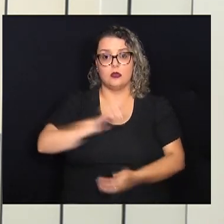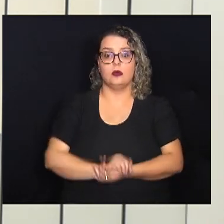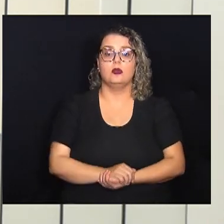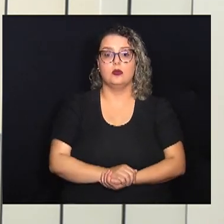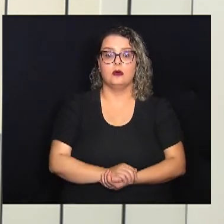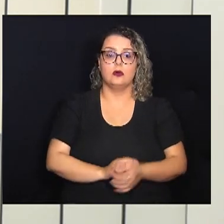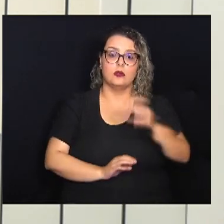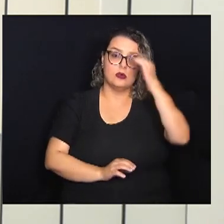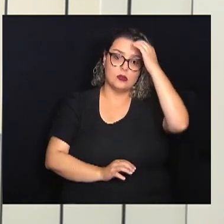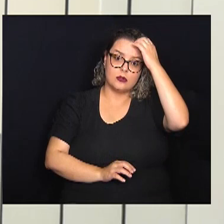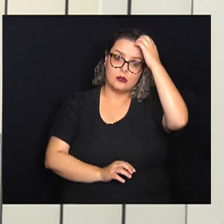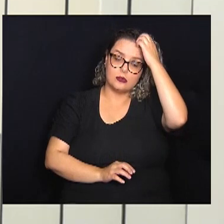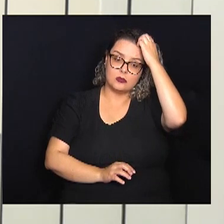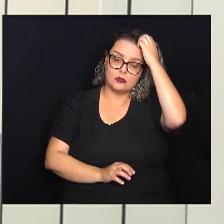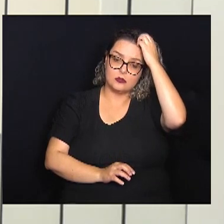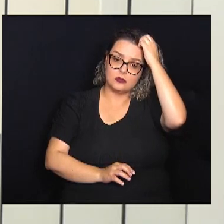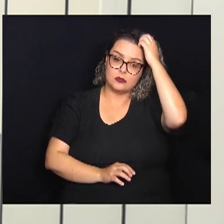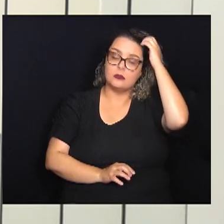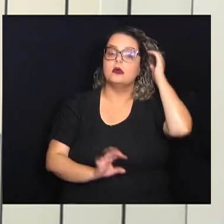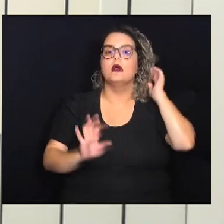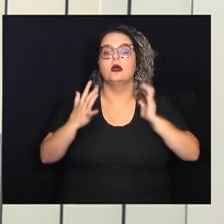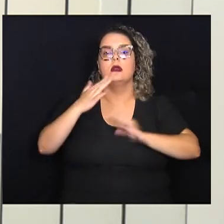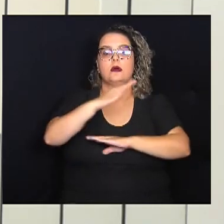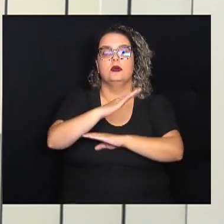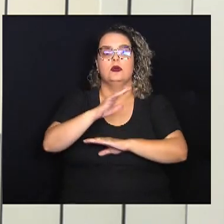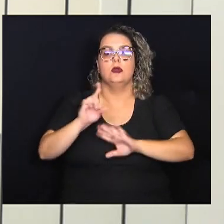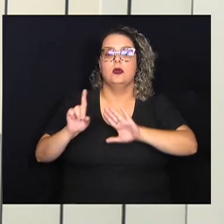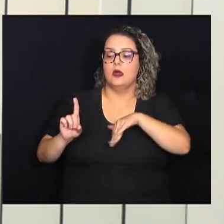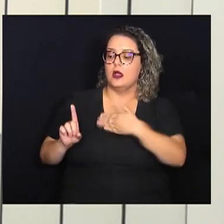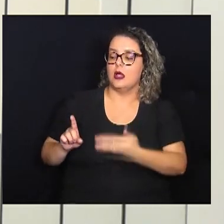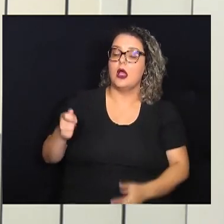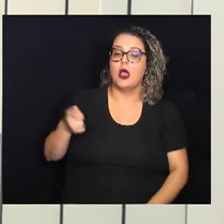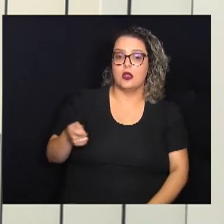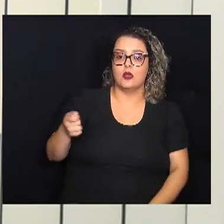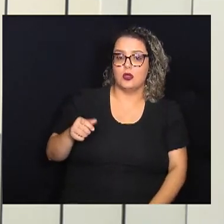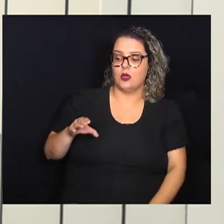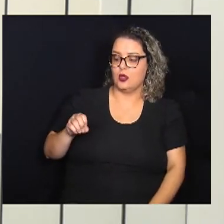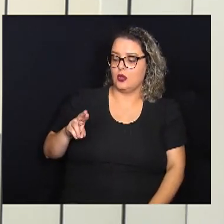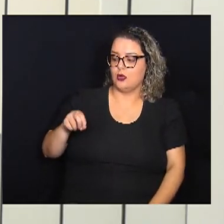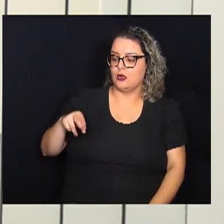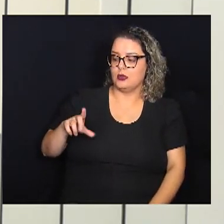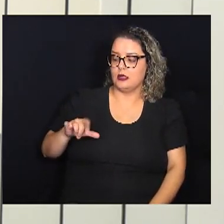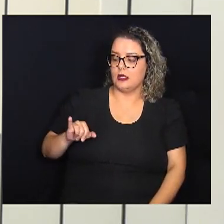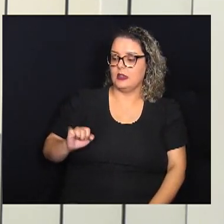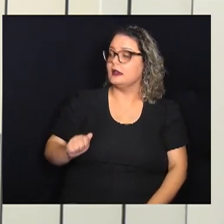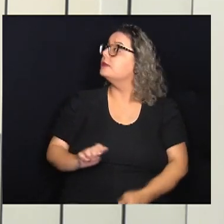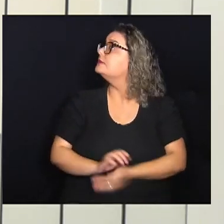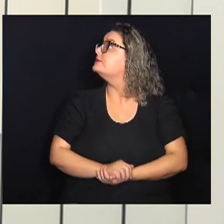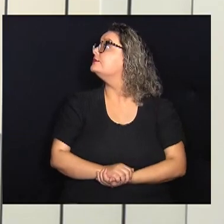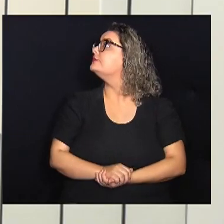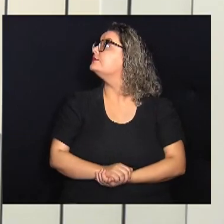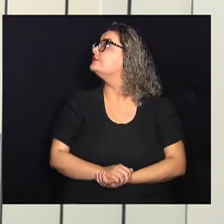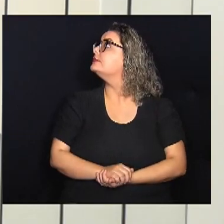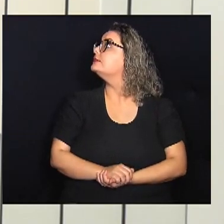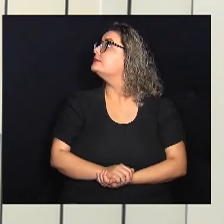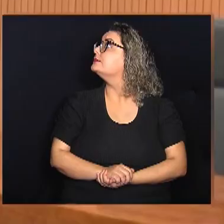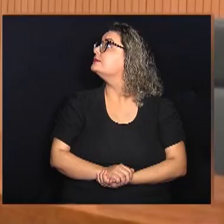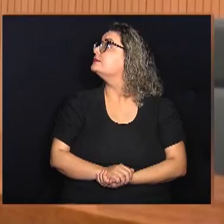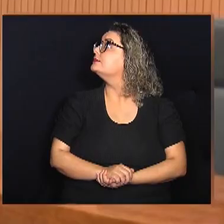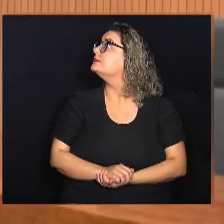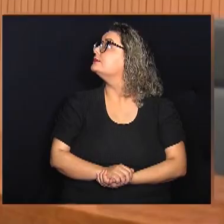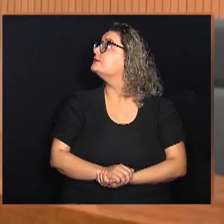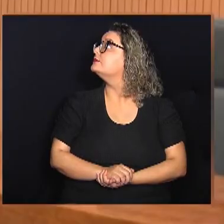para pedestres, 2.000 abordagens, passeio ciclístico, 1.600 participantes, idosos em